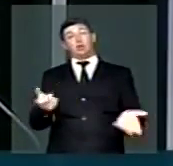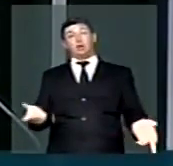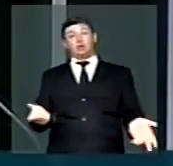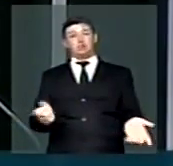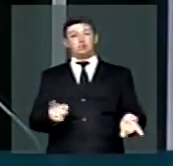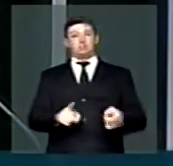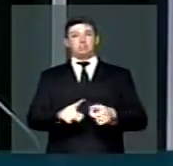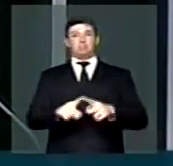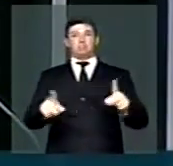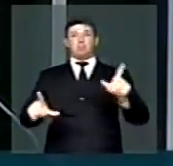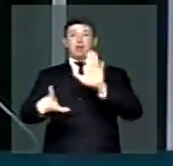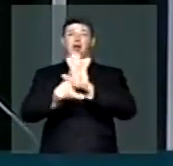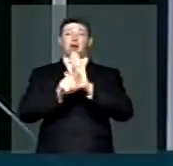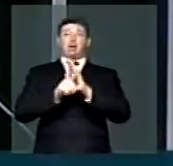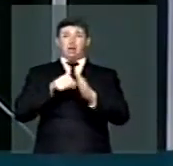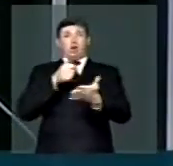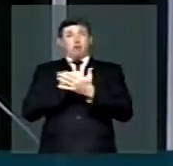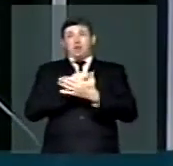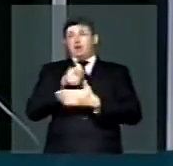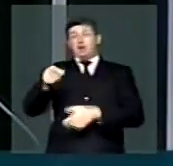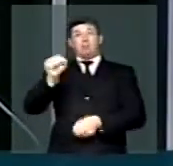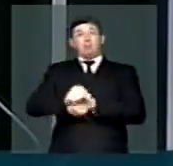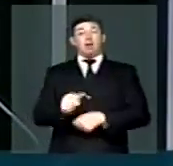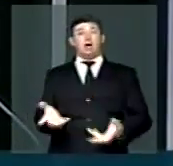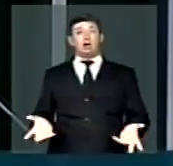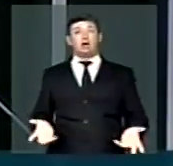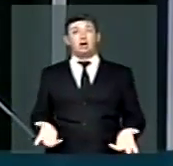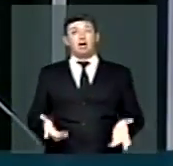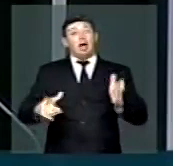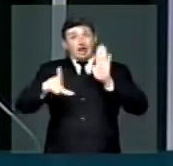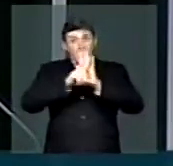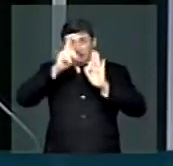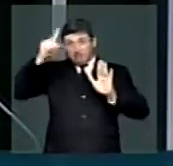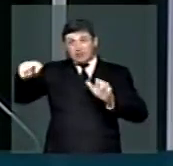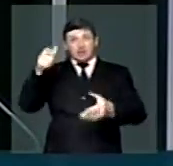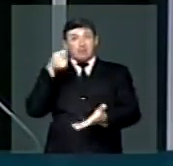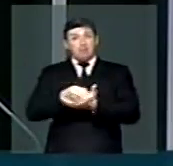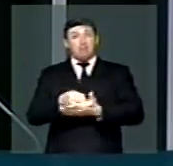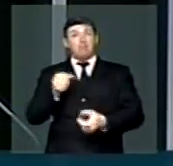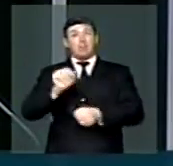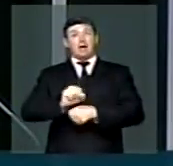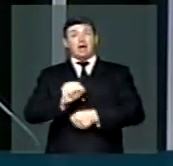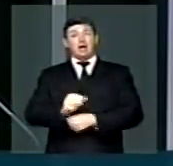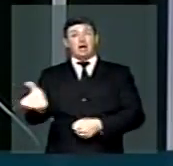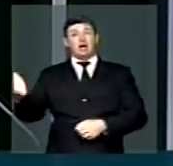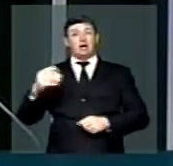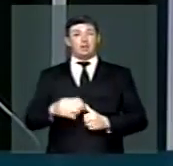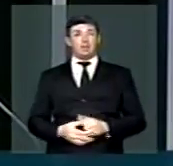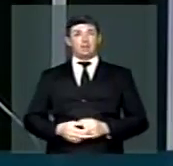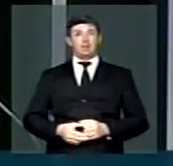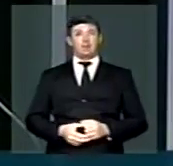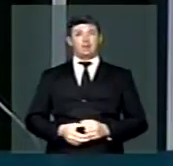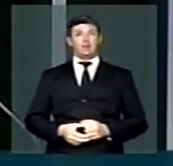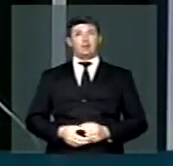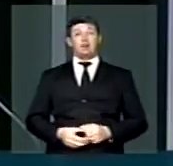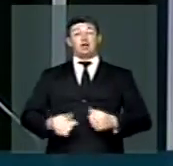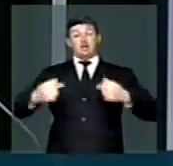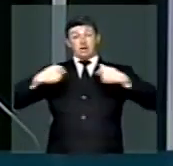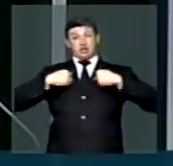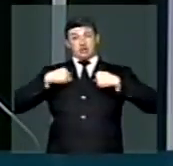Mas a lei exige que ele pare. A lei determina que ele tem que parar. E esse